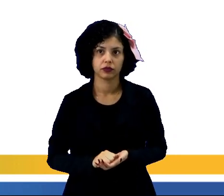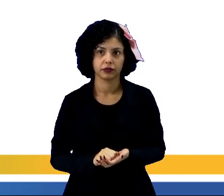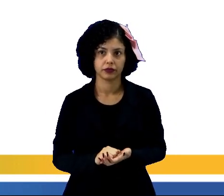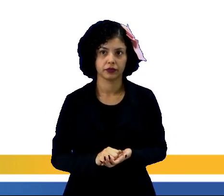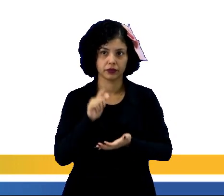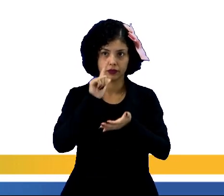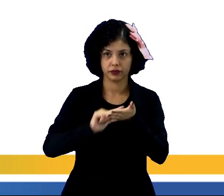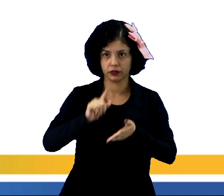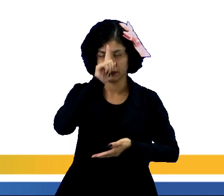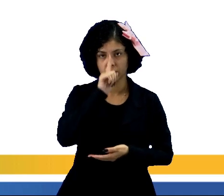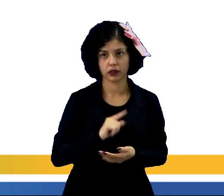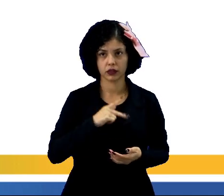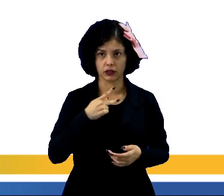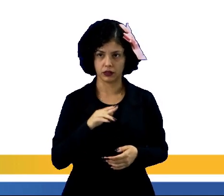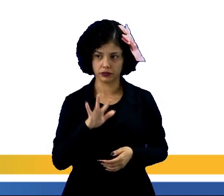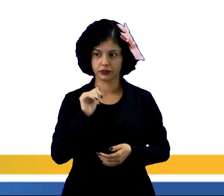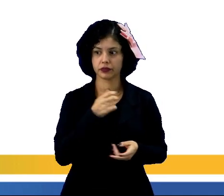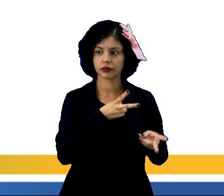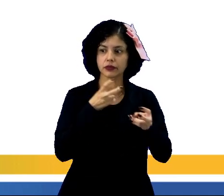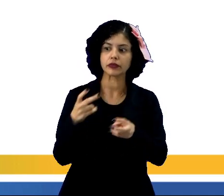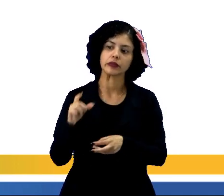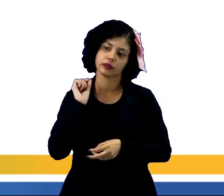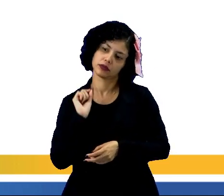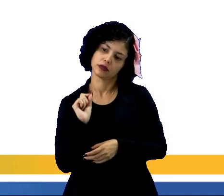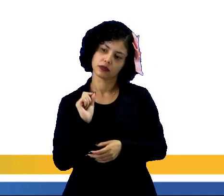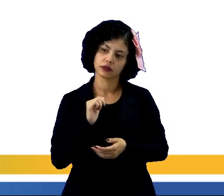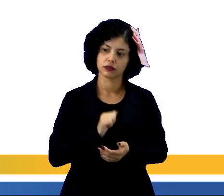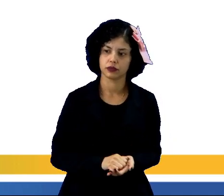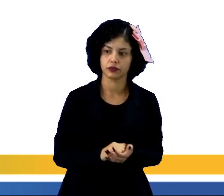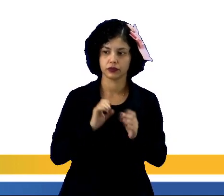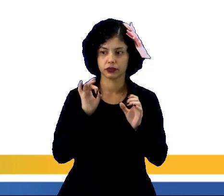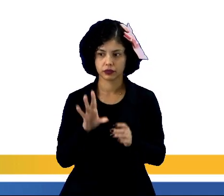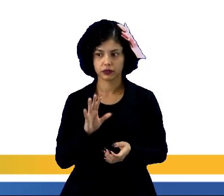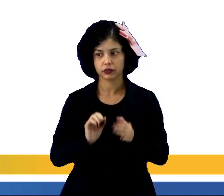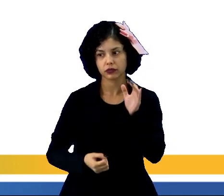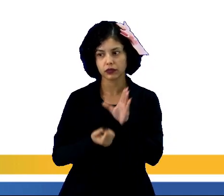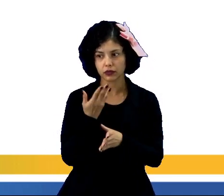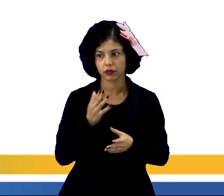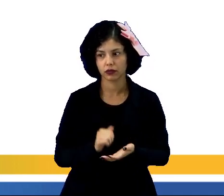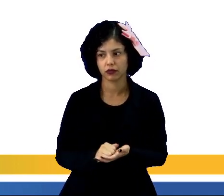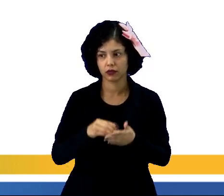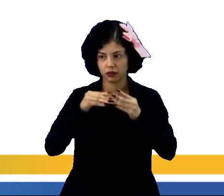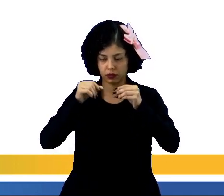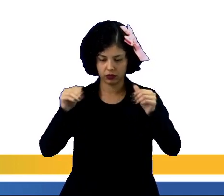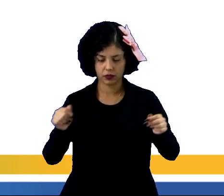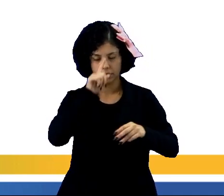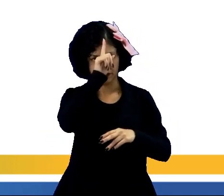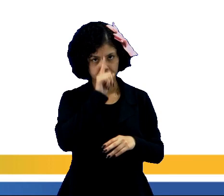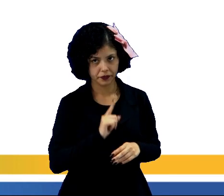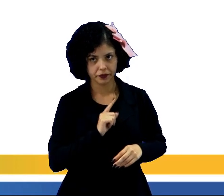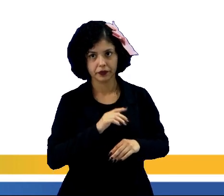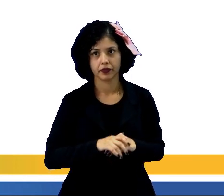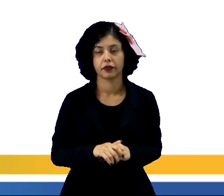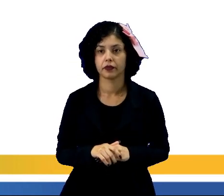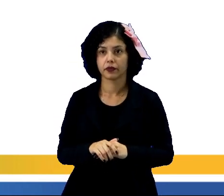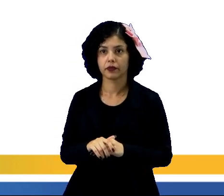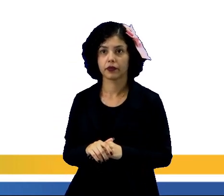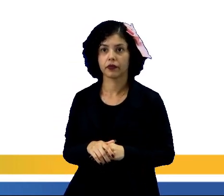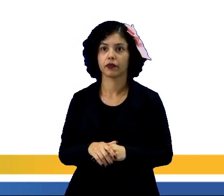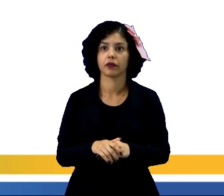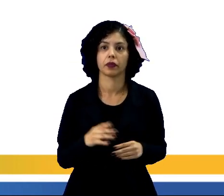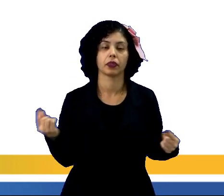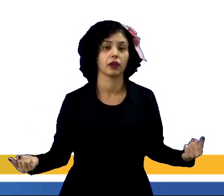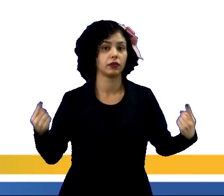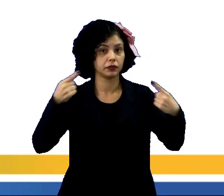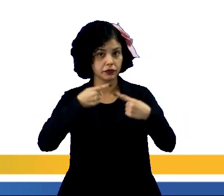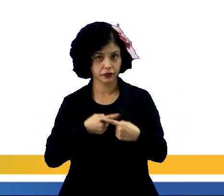as sementes amarelas puras, ele percebeu o seguinte, que só davam origens a sementes amarelas. E aí, ao